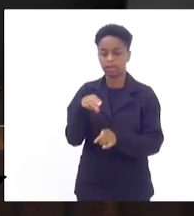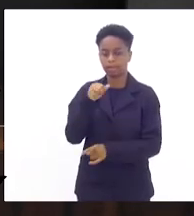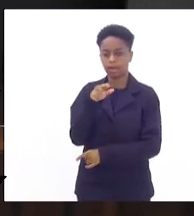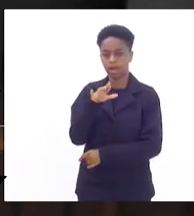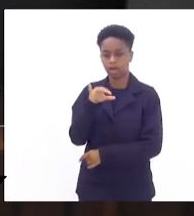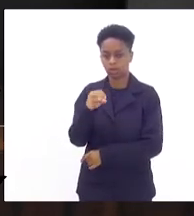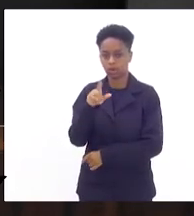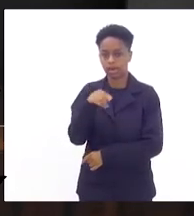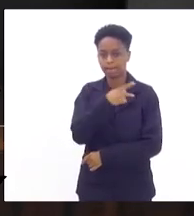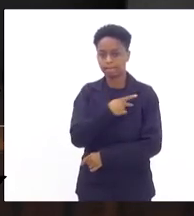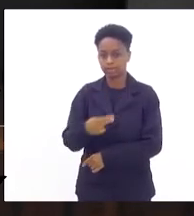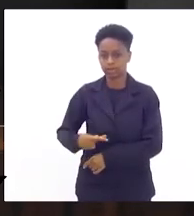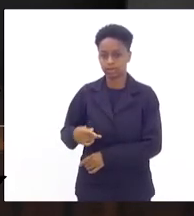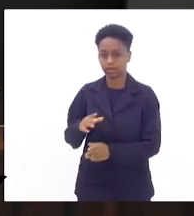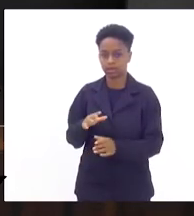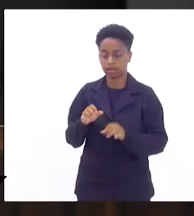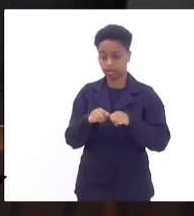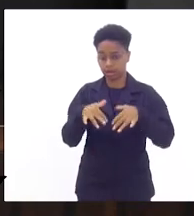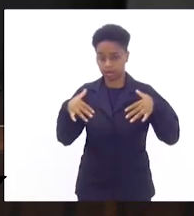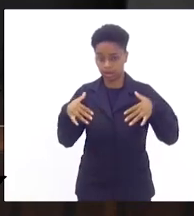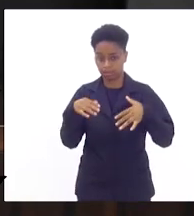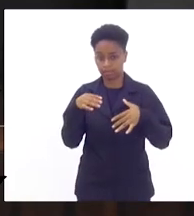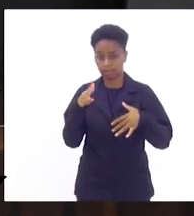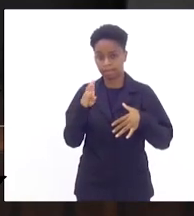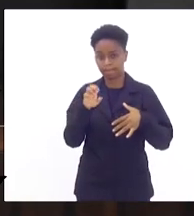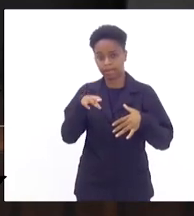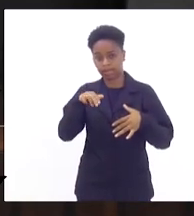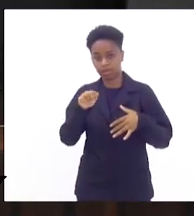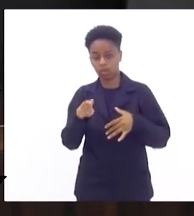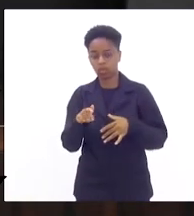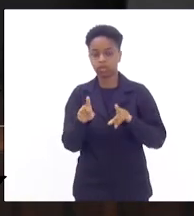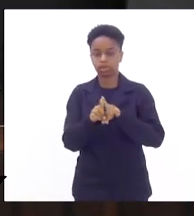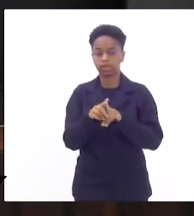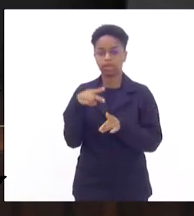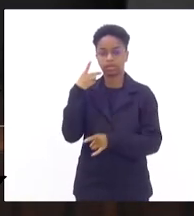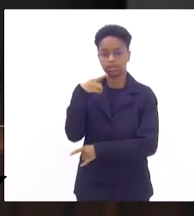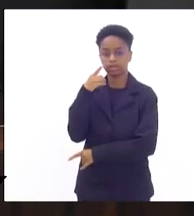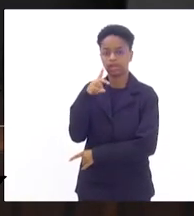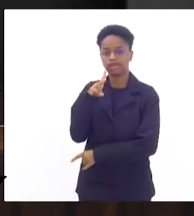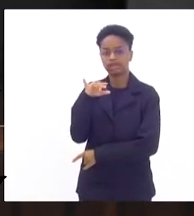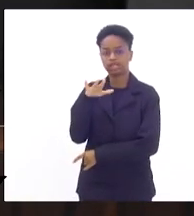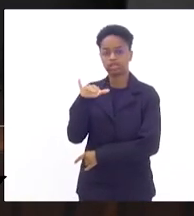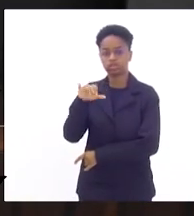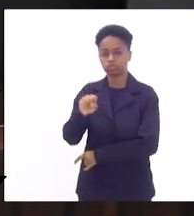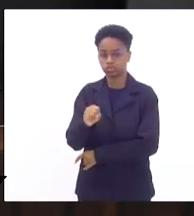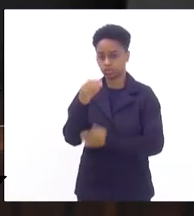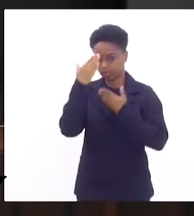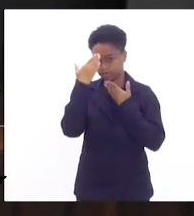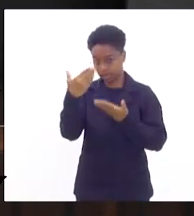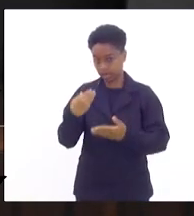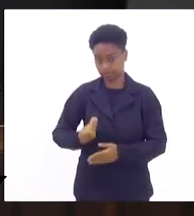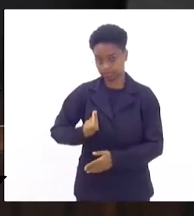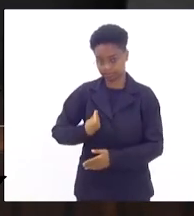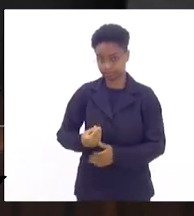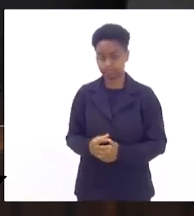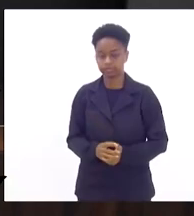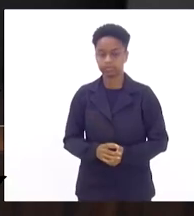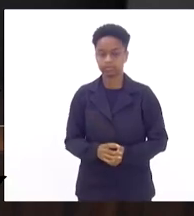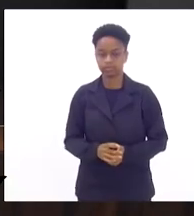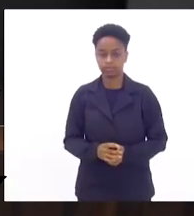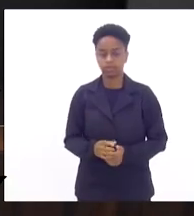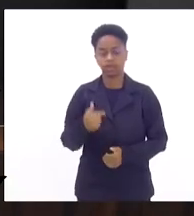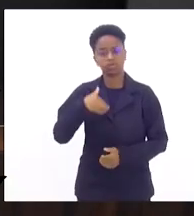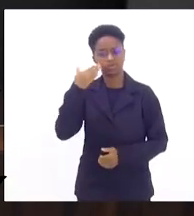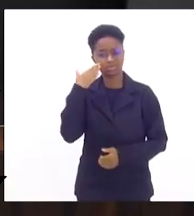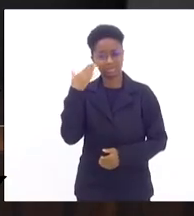presidente da Câmara de Pinheiral, e o deputado Vinícius Cozzolino também se encontra presente. Obrigado pela presença. Eu sei que